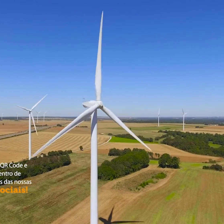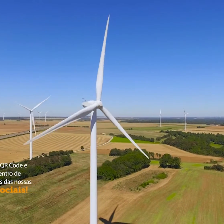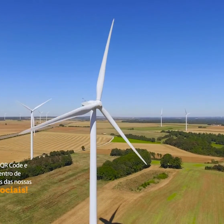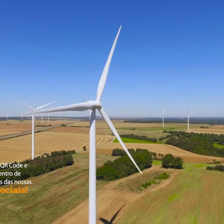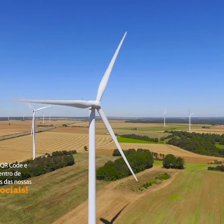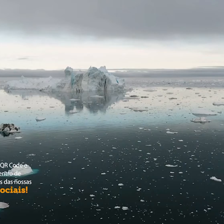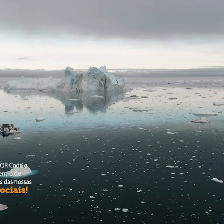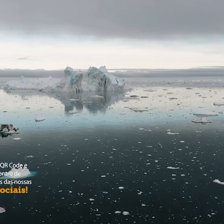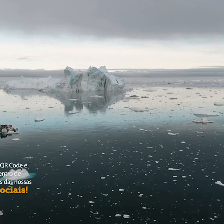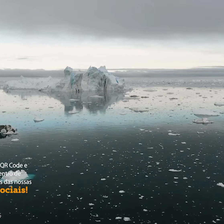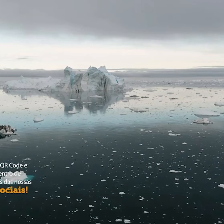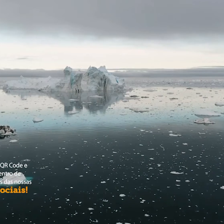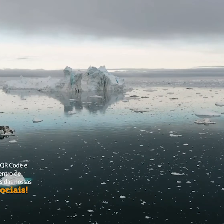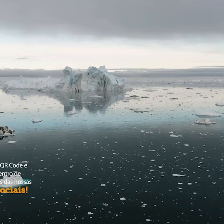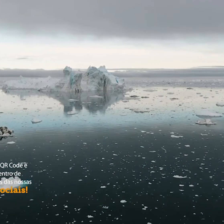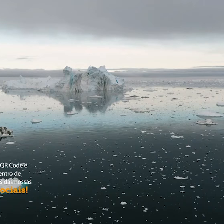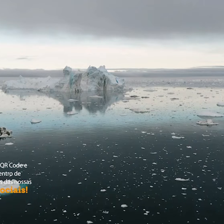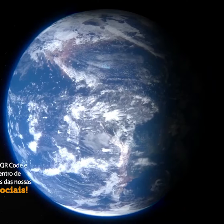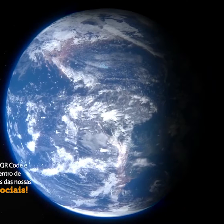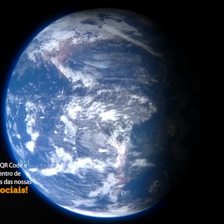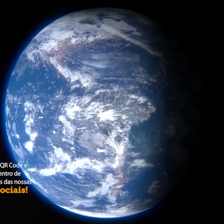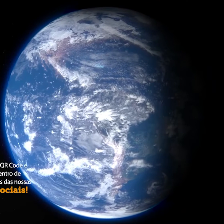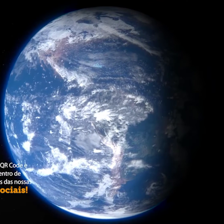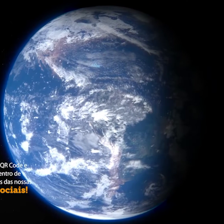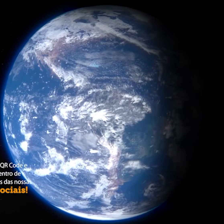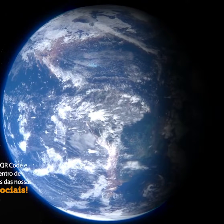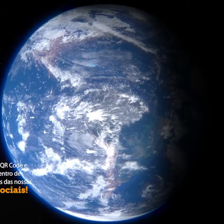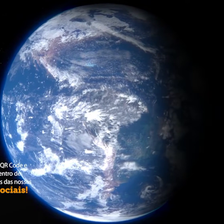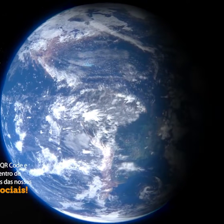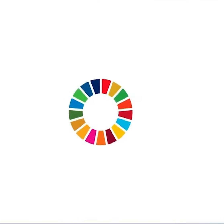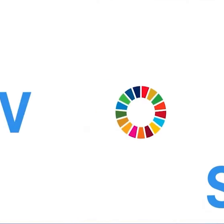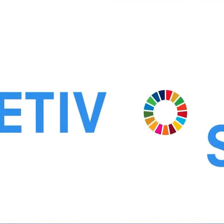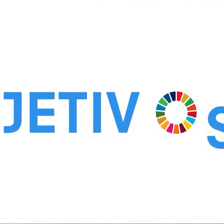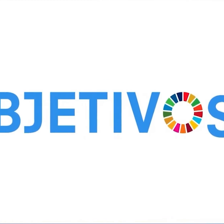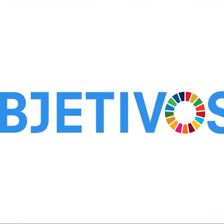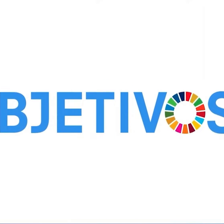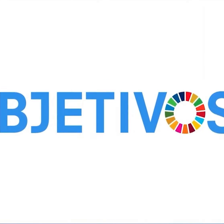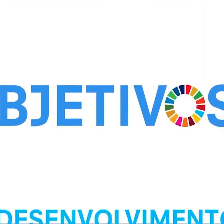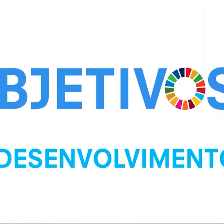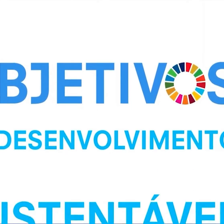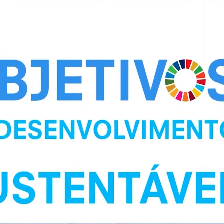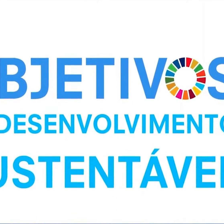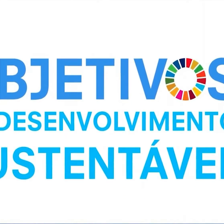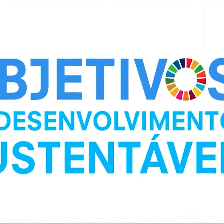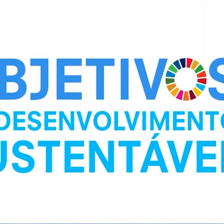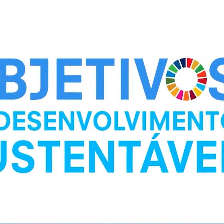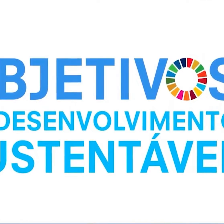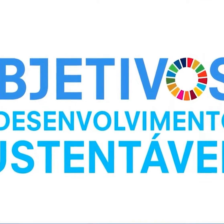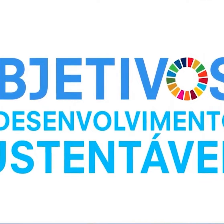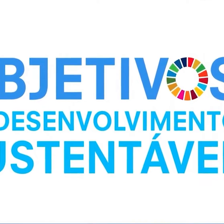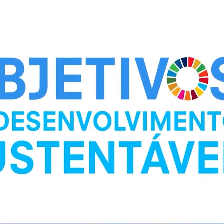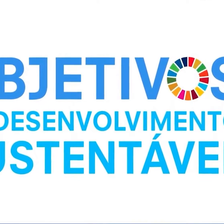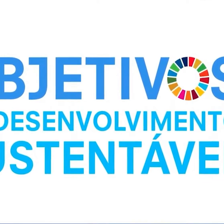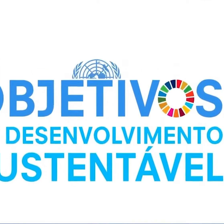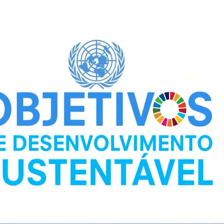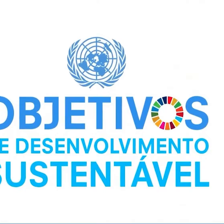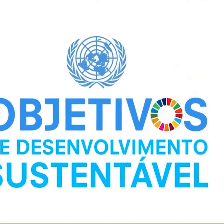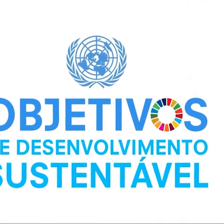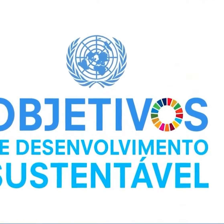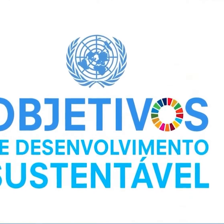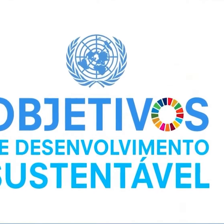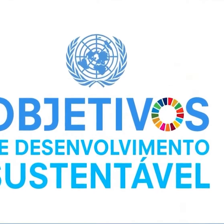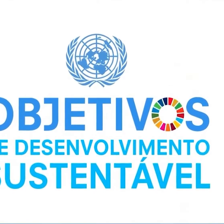Nos últimos programas, a gente tem debatido propostas para um mundo melhor por meio dos Objetivos de Desenvolvimento Sustentável, os